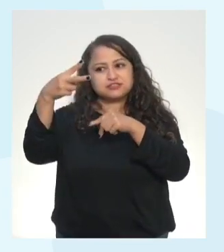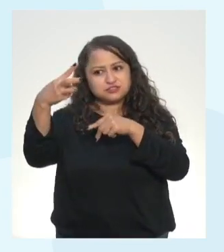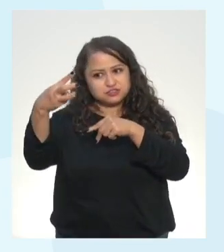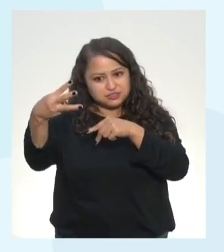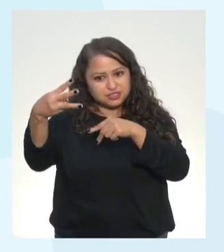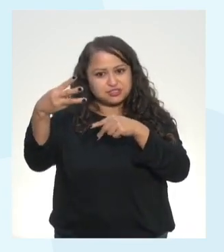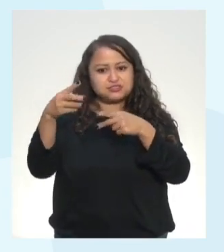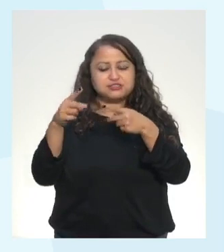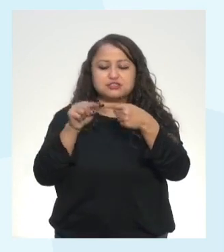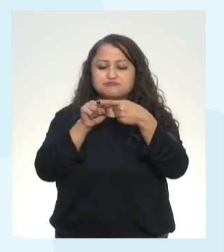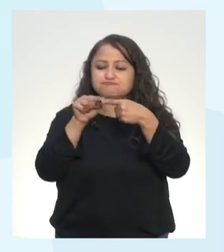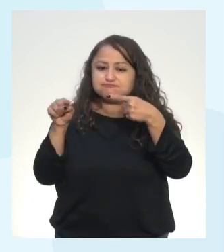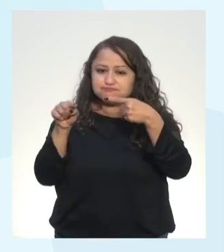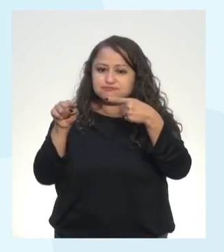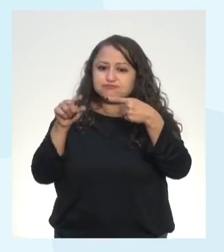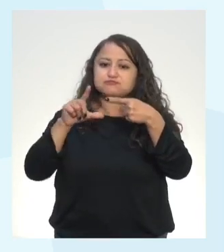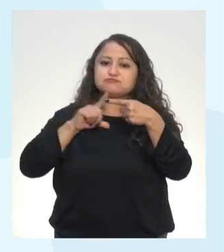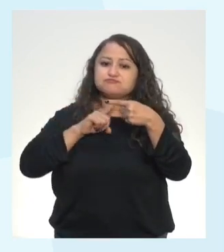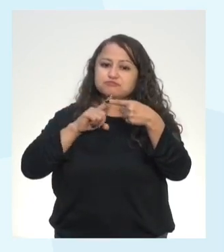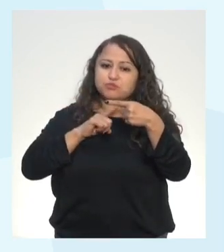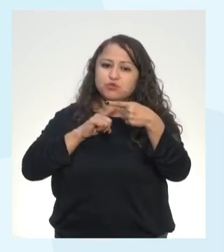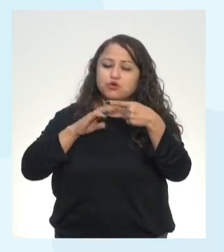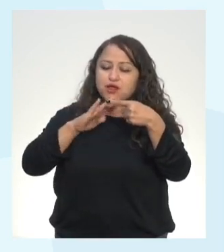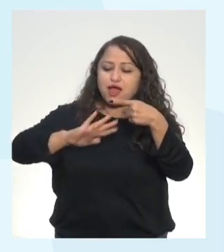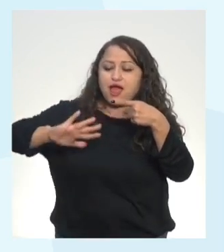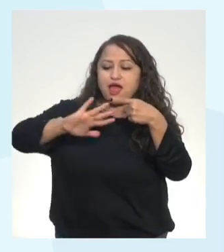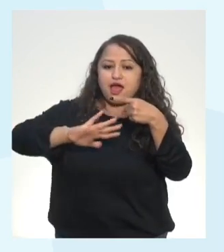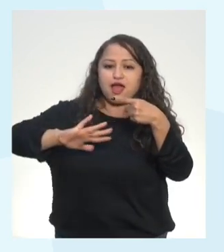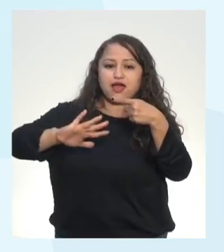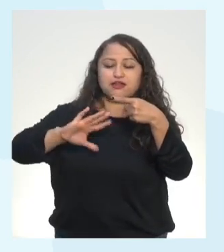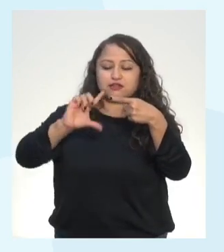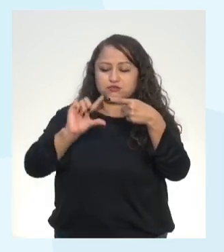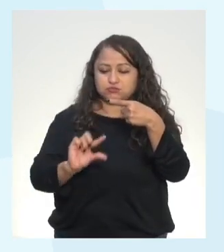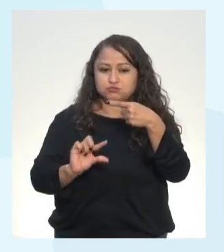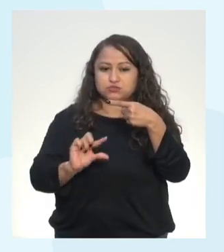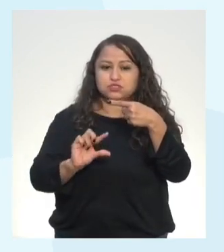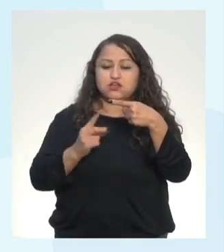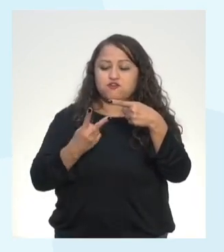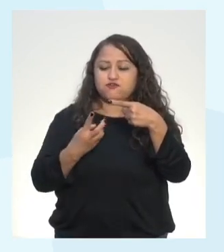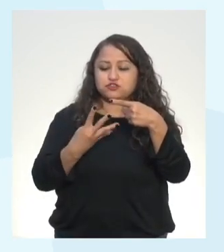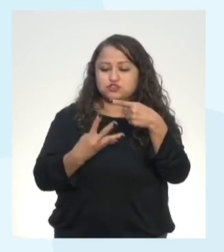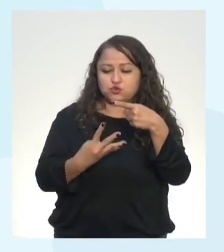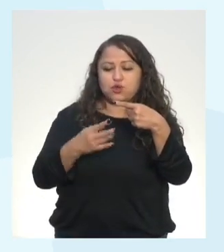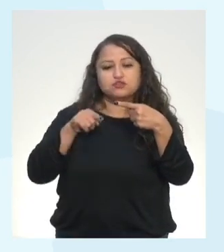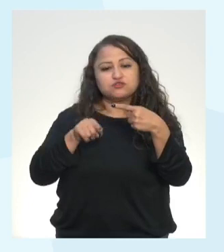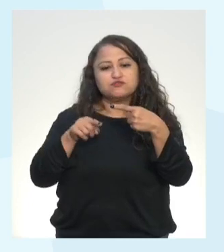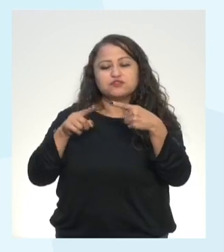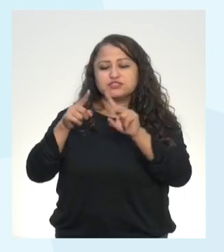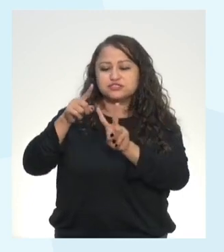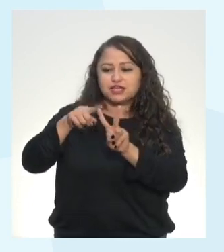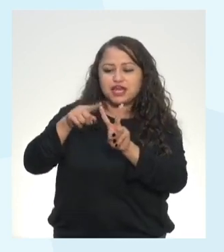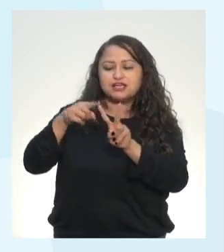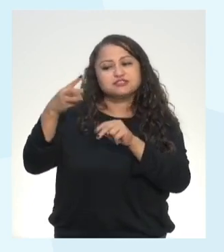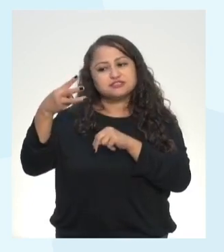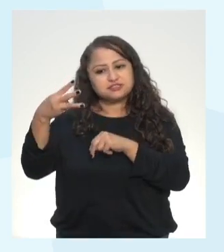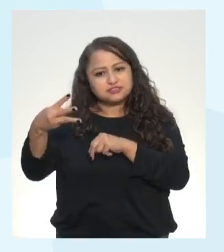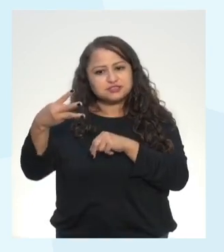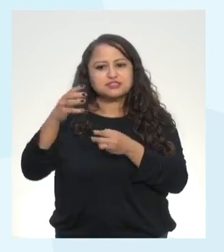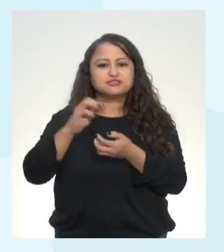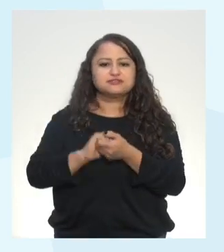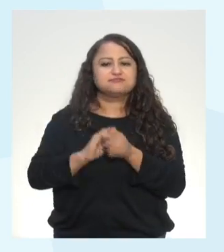São Paulo, da PEI Iraci Sartori. Pessoal de Piacatu, da PEI Sinéusia. Nomes diferentes. Pessoal de